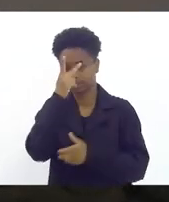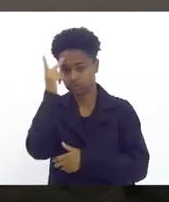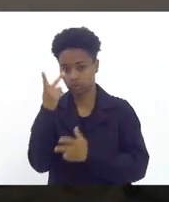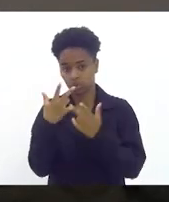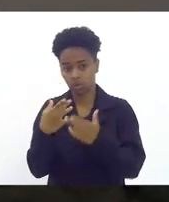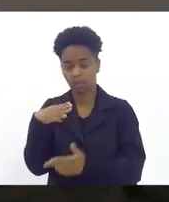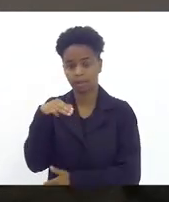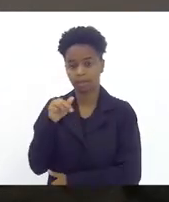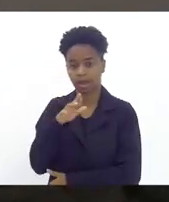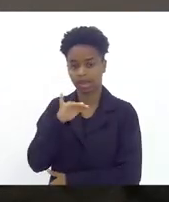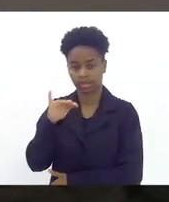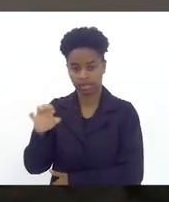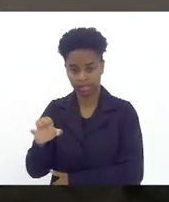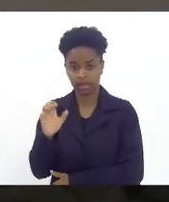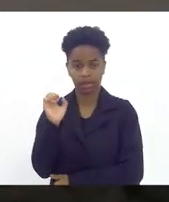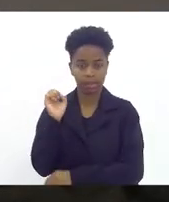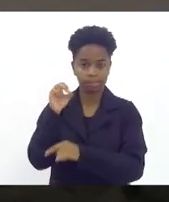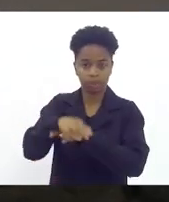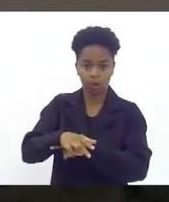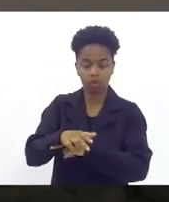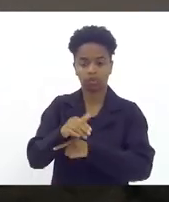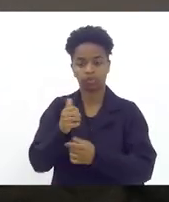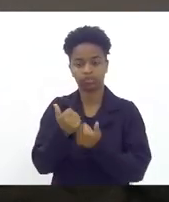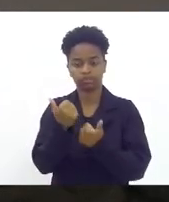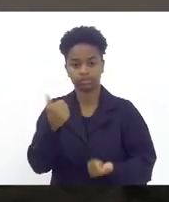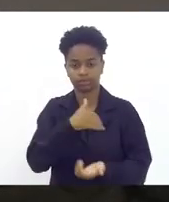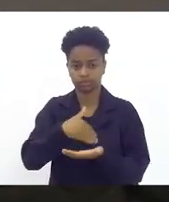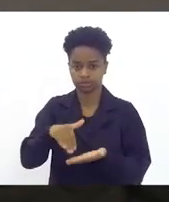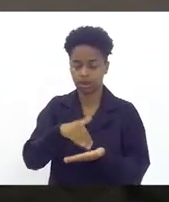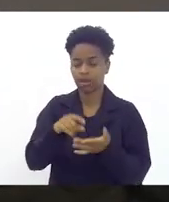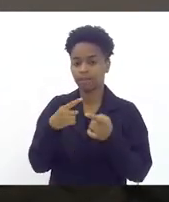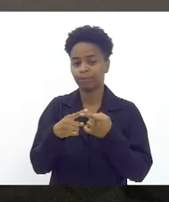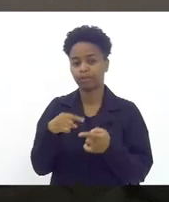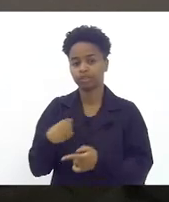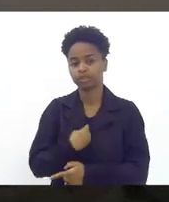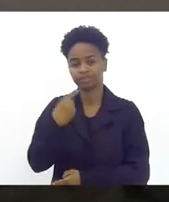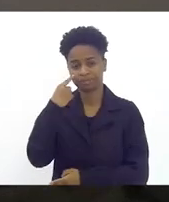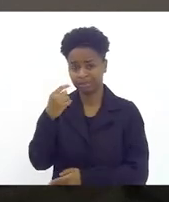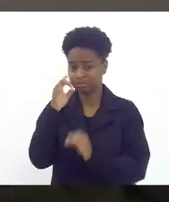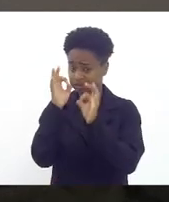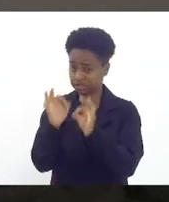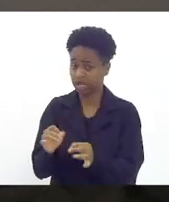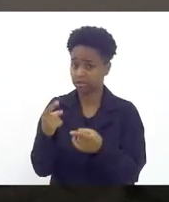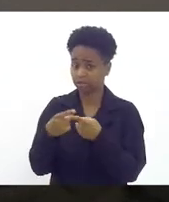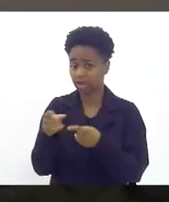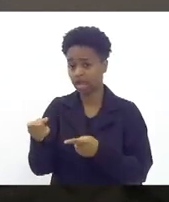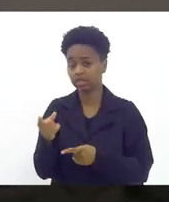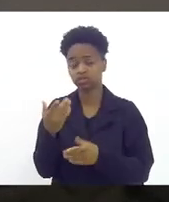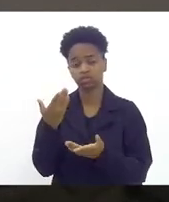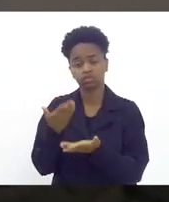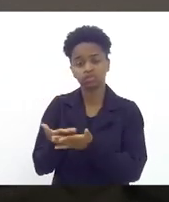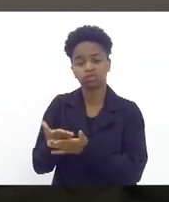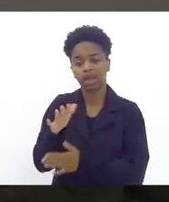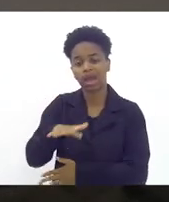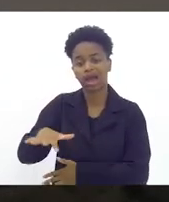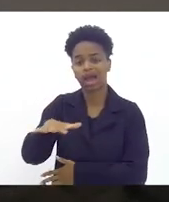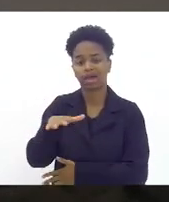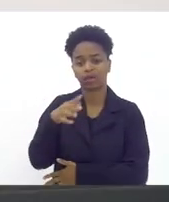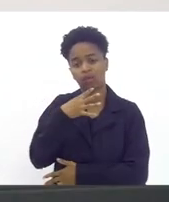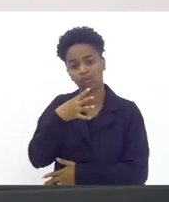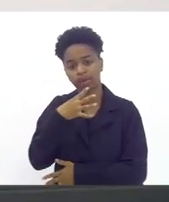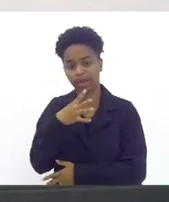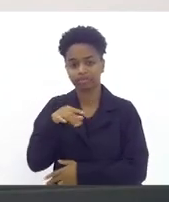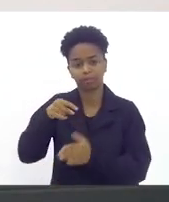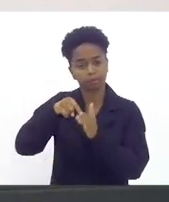Rio ocupando a subsecretaria porque é o que a gente pensa que que seja adequado que uma pessoa de alto nível técnico